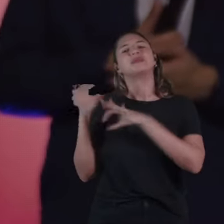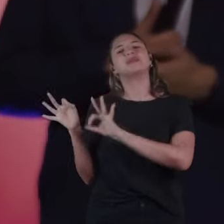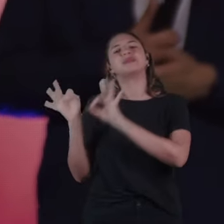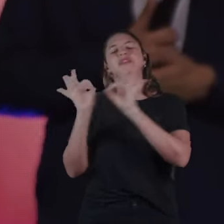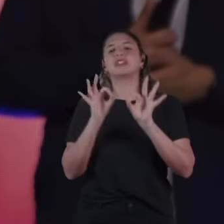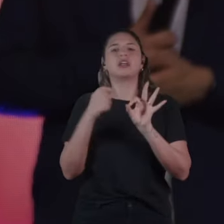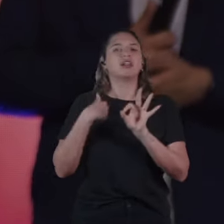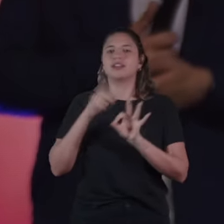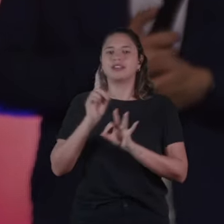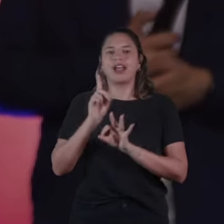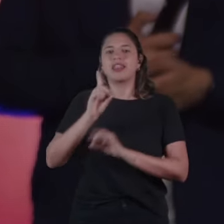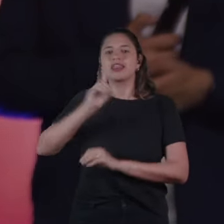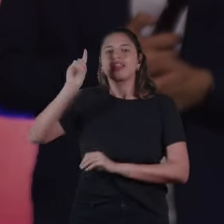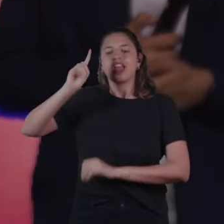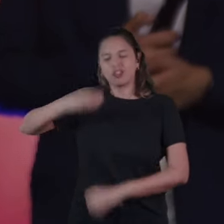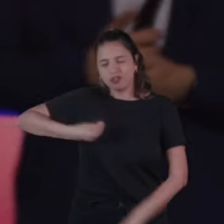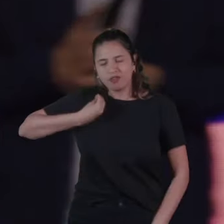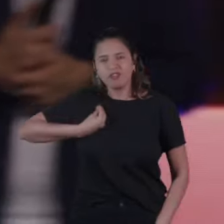sempre presente na tua vida.